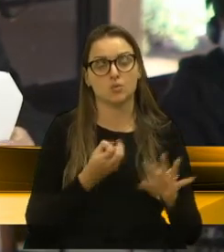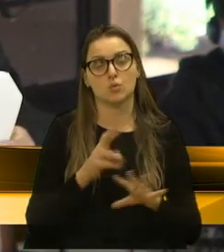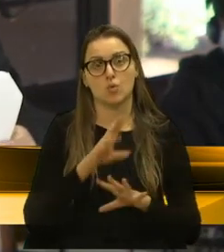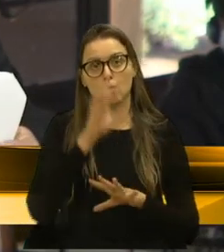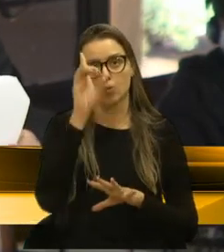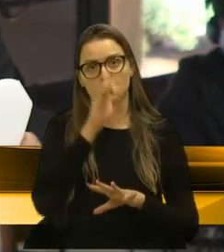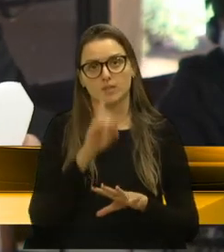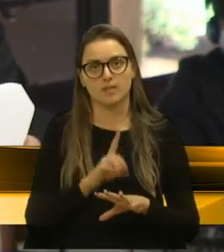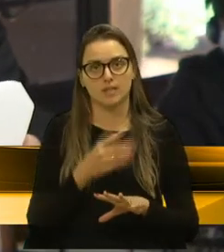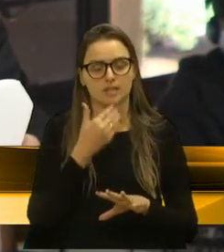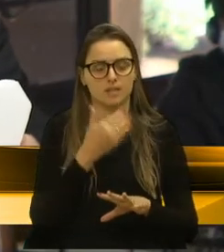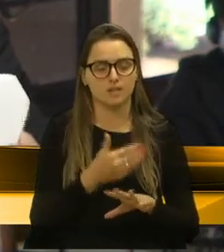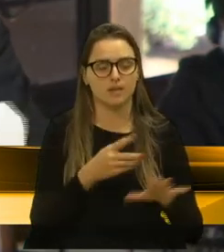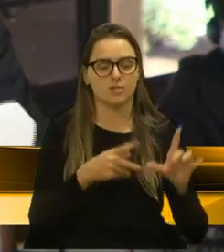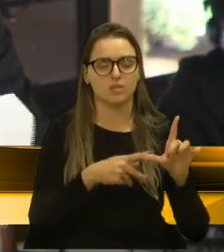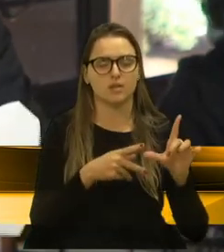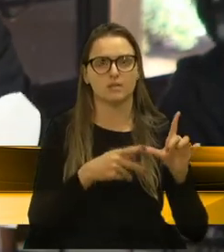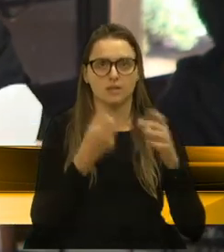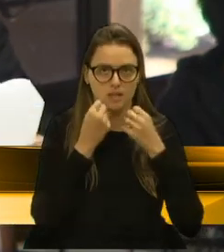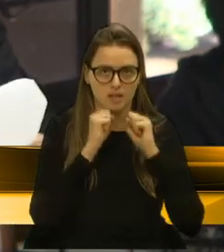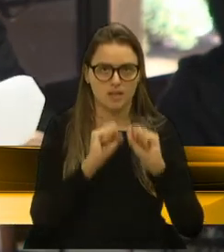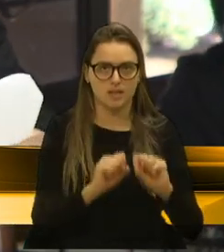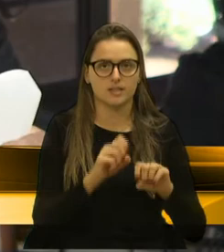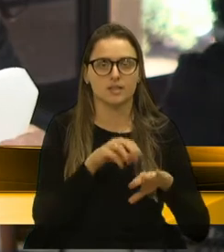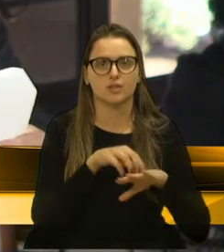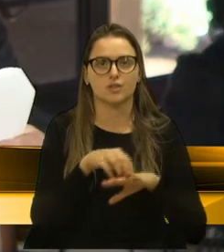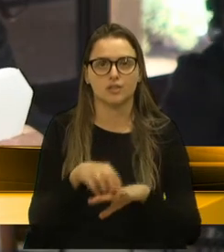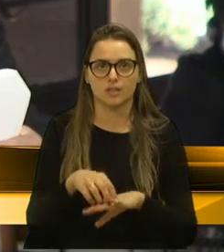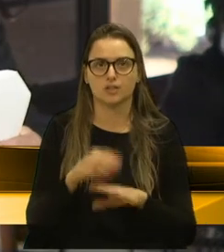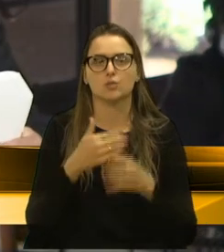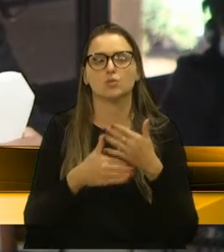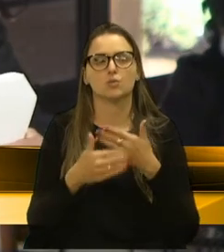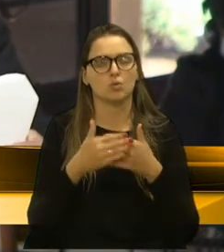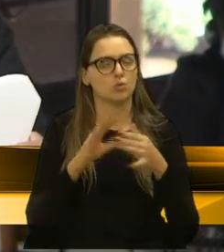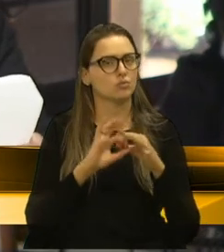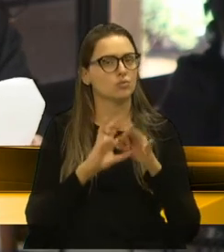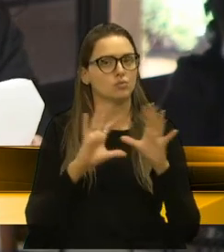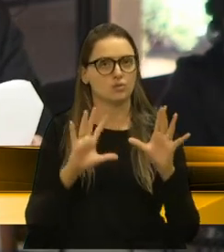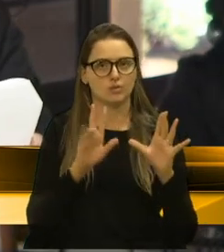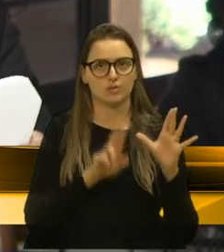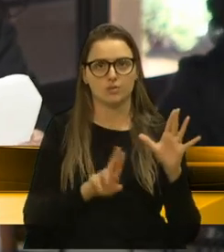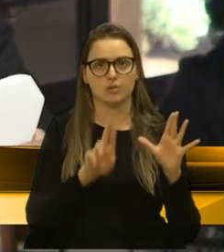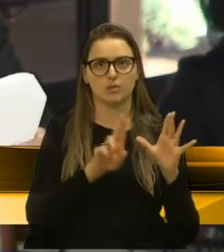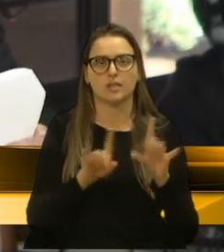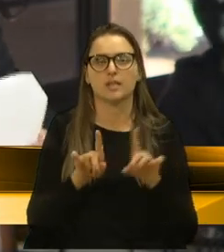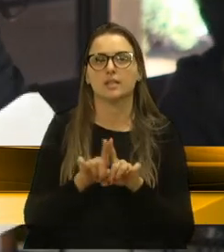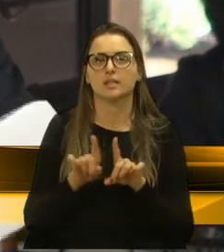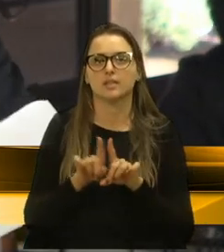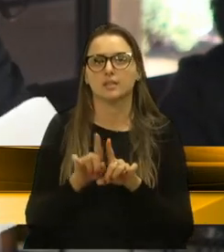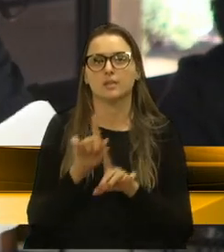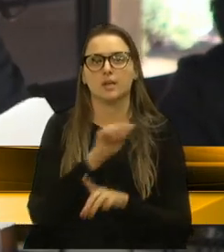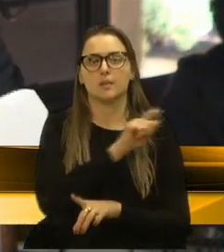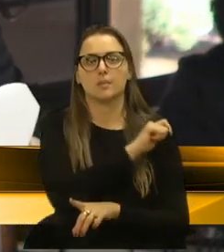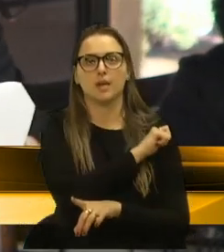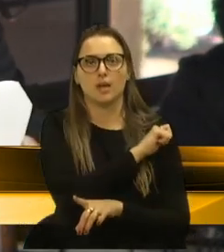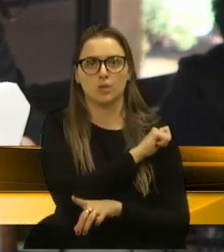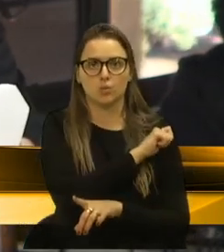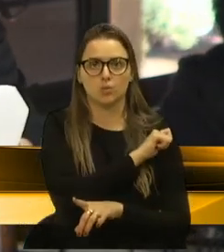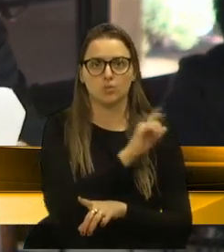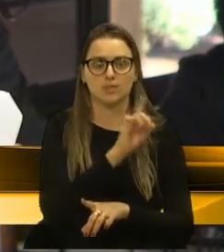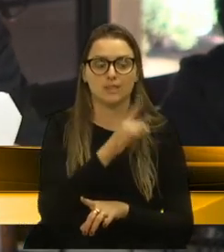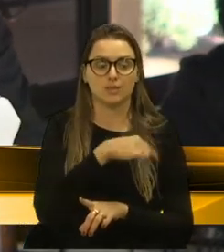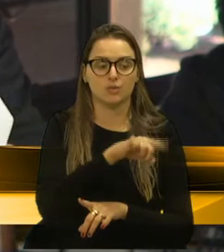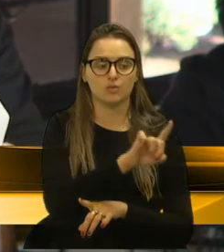solicitam passe livre à Secretaria de Trânsito, estão sendo liberados. Isso também serve para os estudantes que, mesmo sem ir à